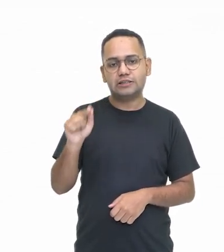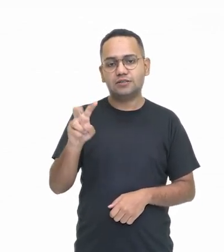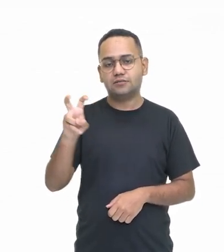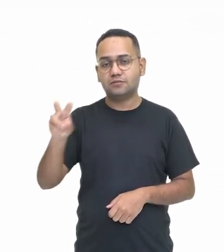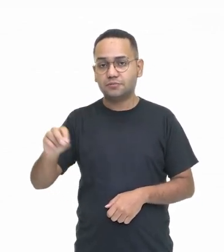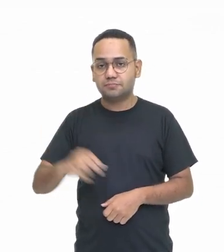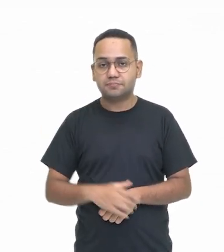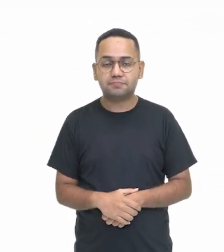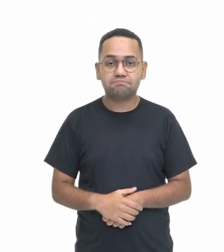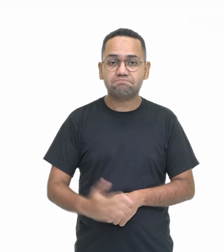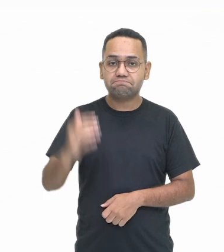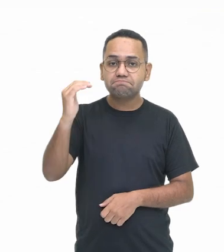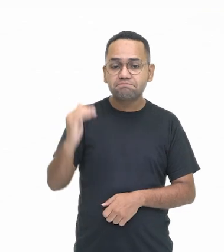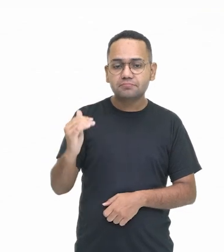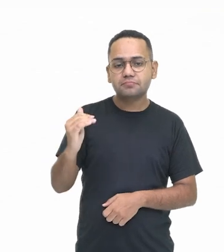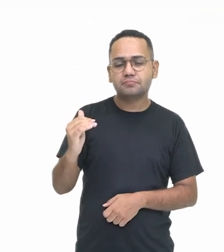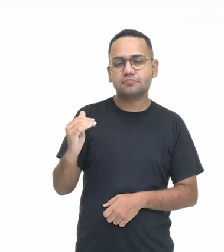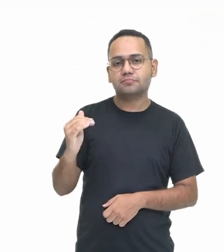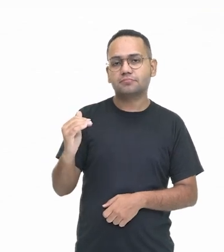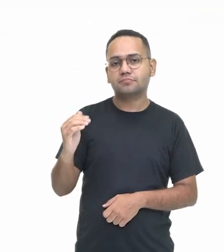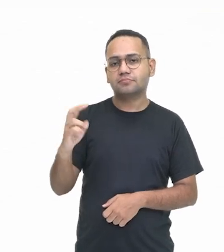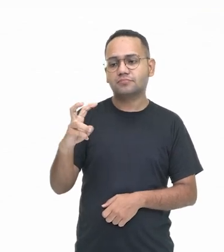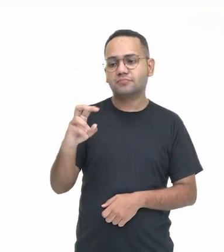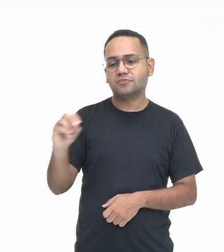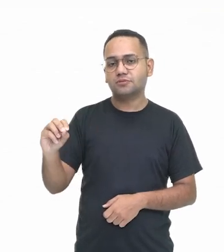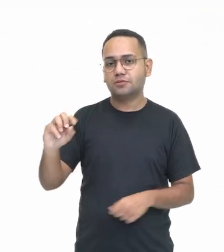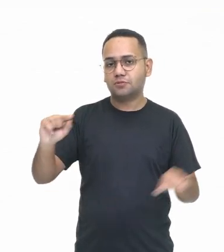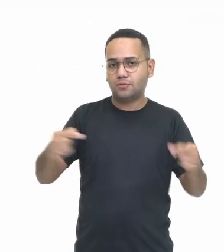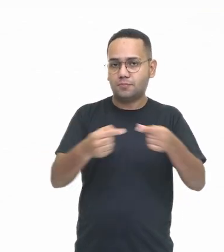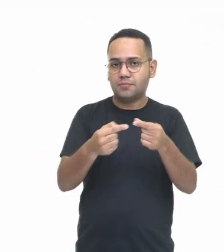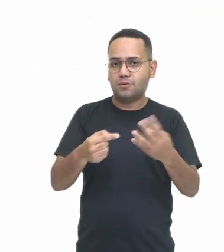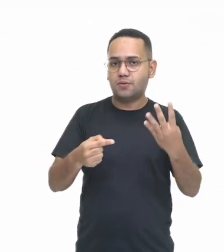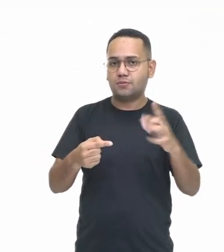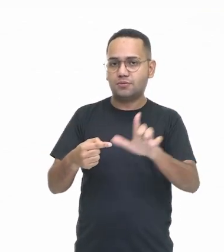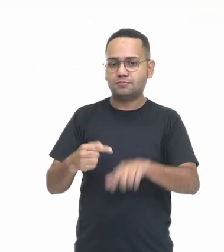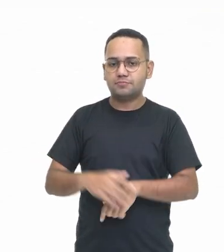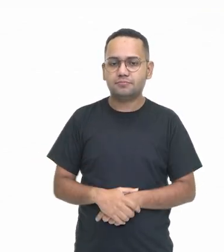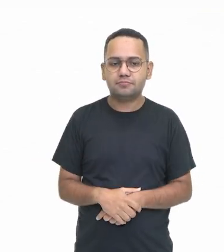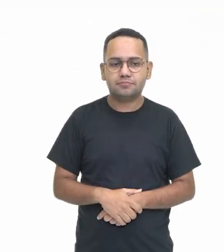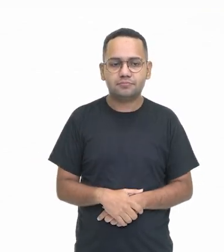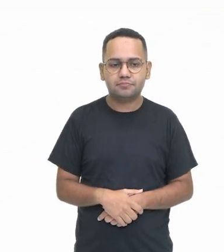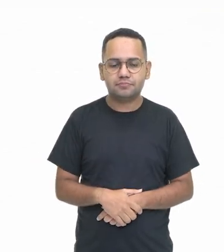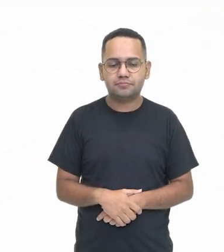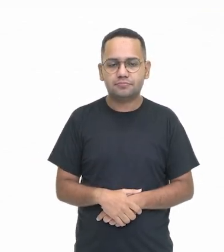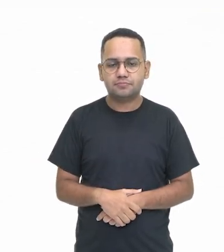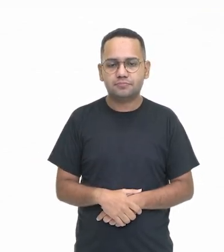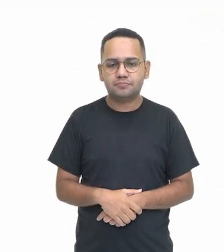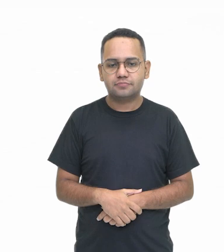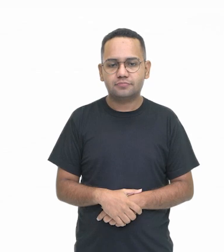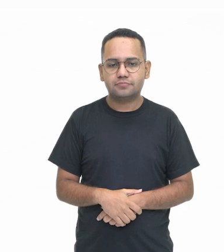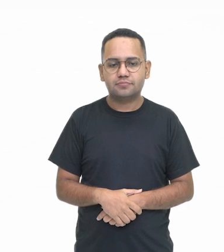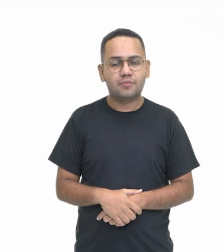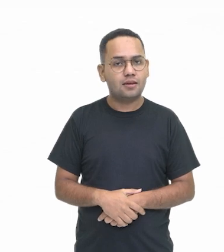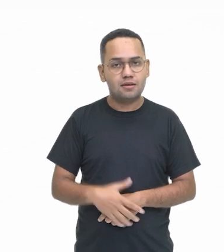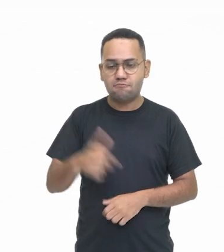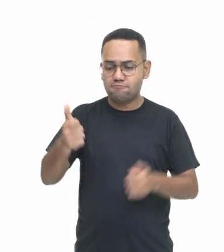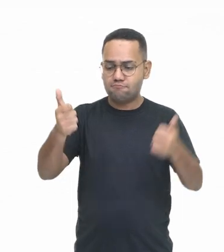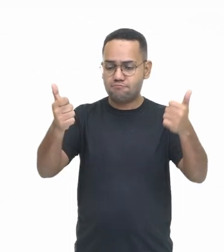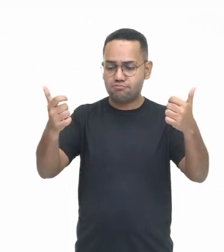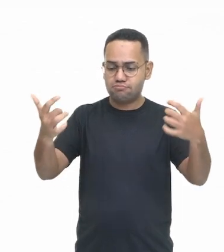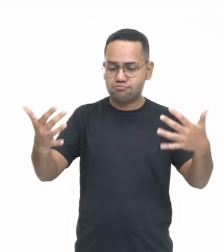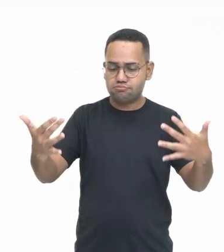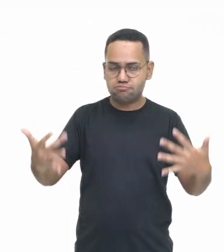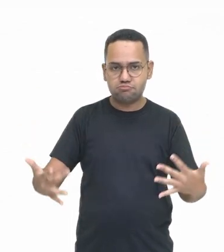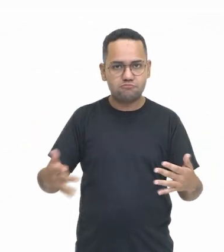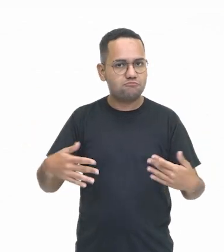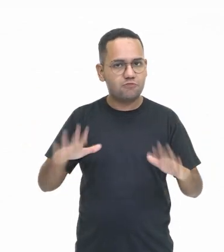vai pagar R$ 37,50. Com 4 litros, você vai pagar, então, R$ 50, tá? Então, estendendo